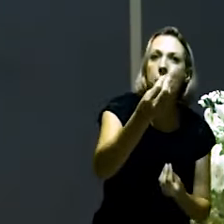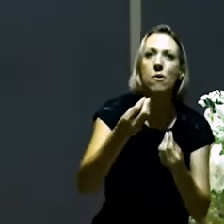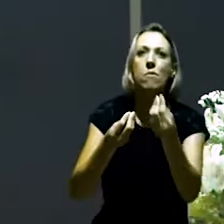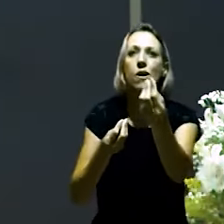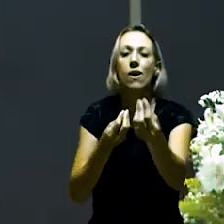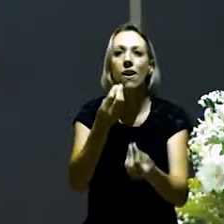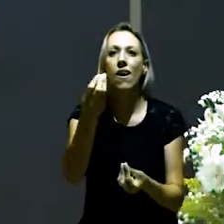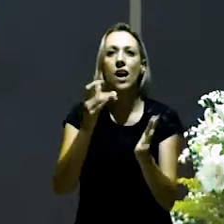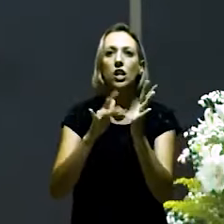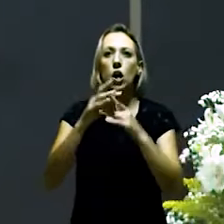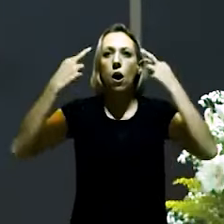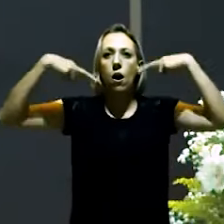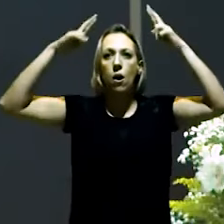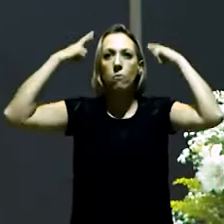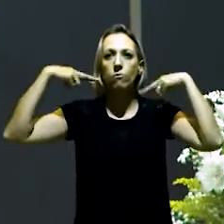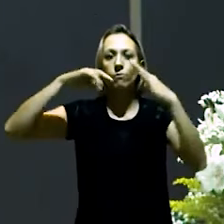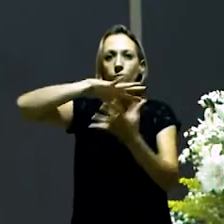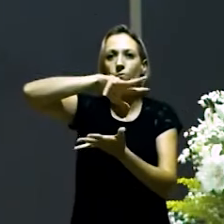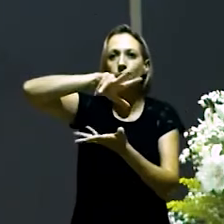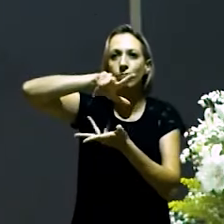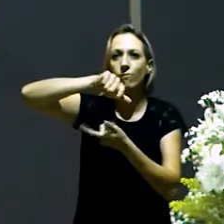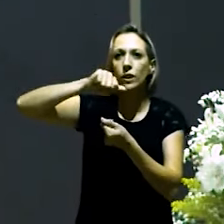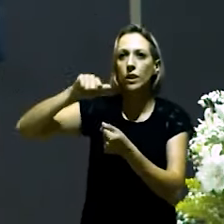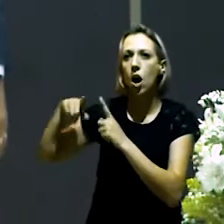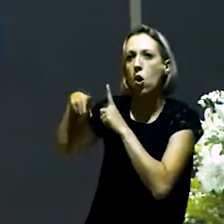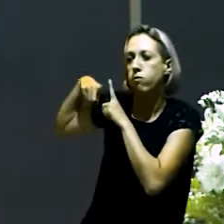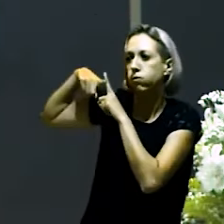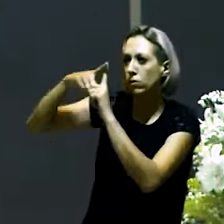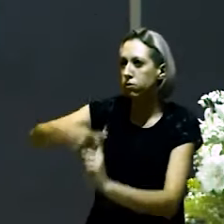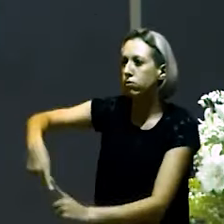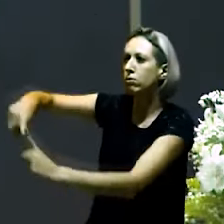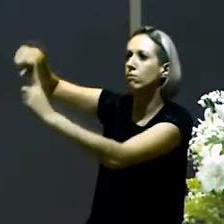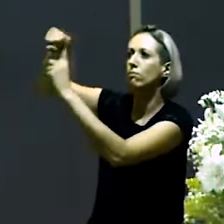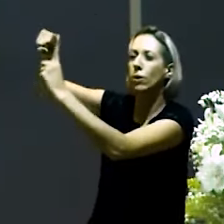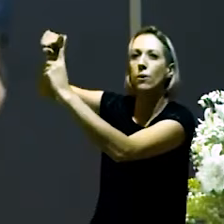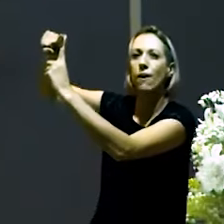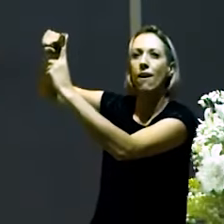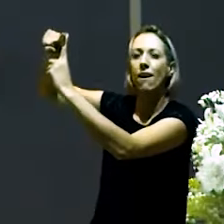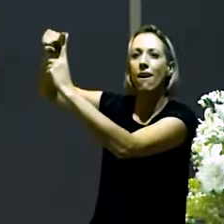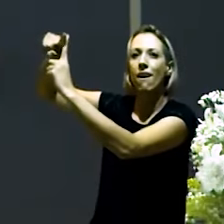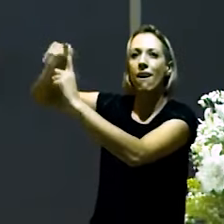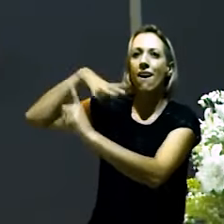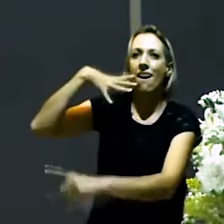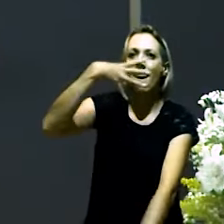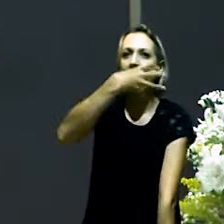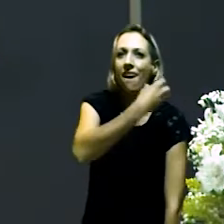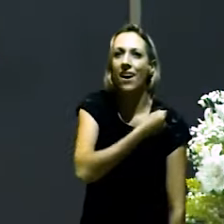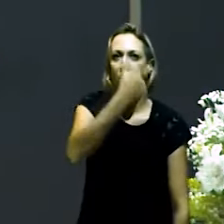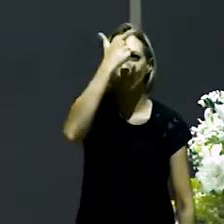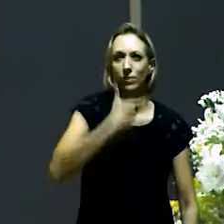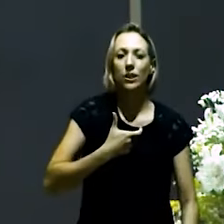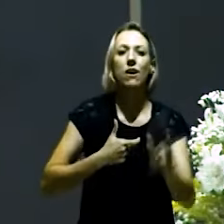mudo ele foi ao matadouro. O céu olhava e dizia: o leão está caminhando para a sua presa, o leão está caminhando para